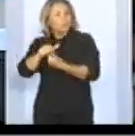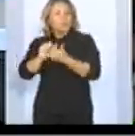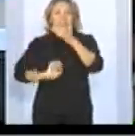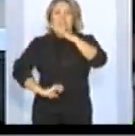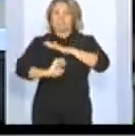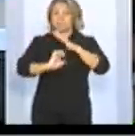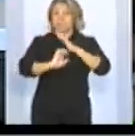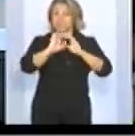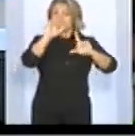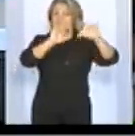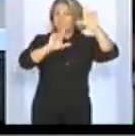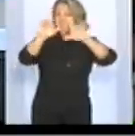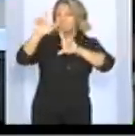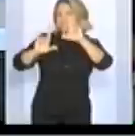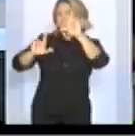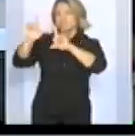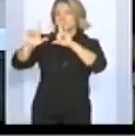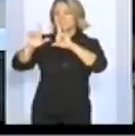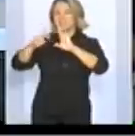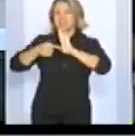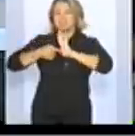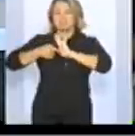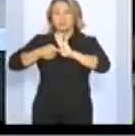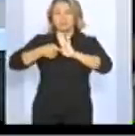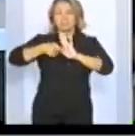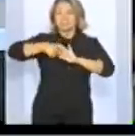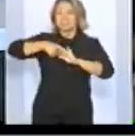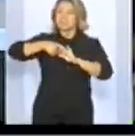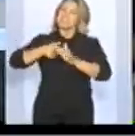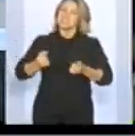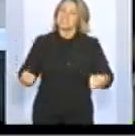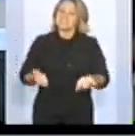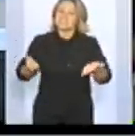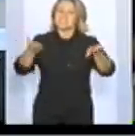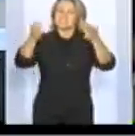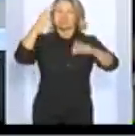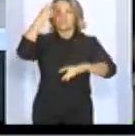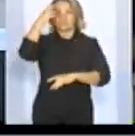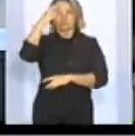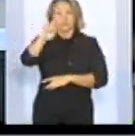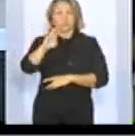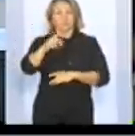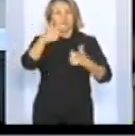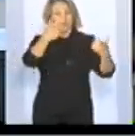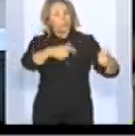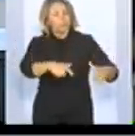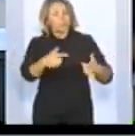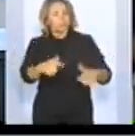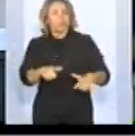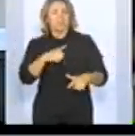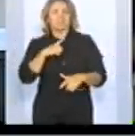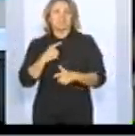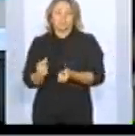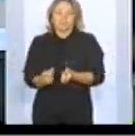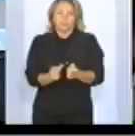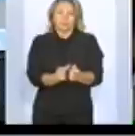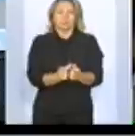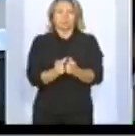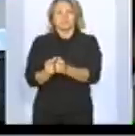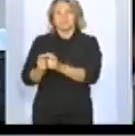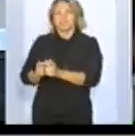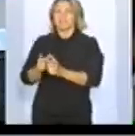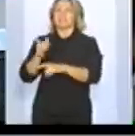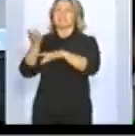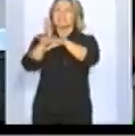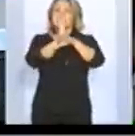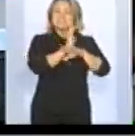telecomunicação são as grandes incentivadoras da cultura. O Canal Plus na França, que é uma empresa de telecomunicações, é a maior produtora de seriados, de televisão, cinema e